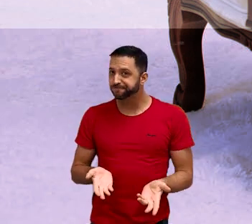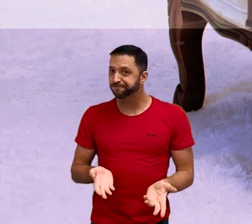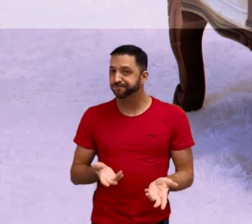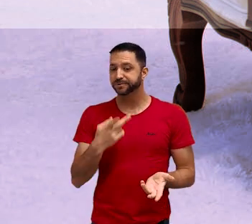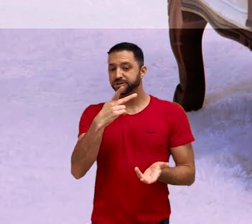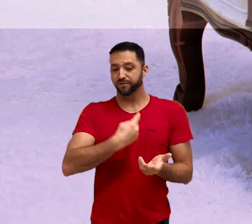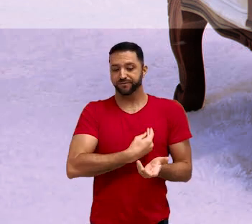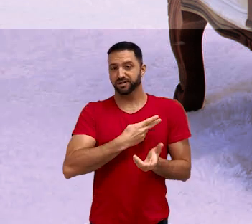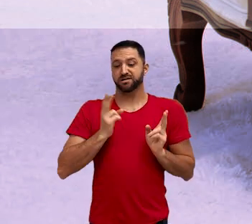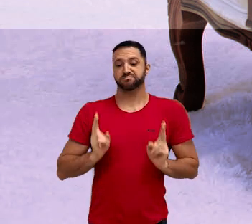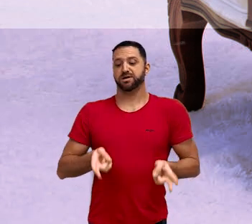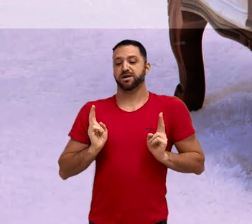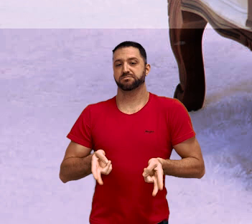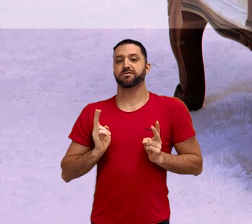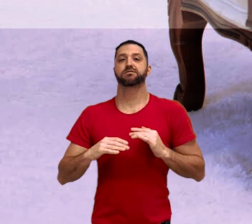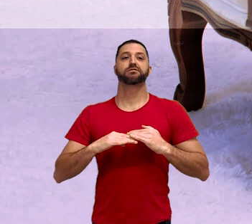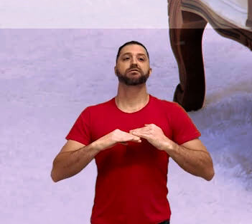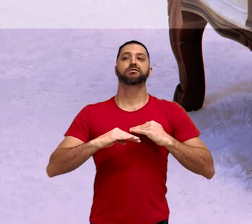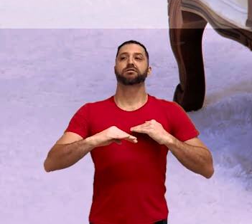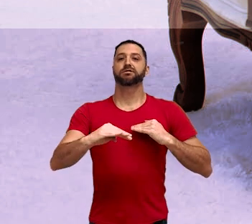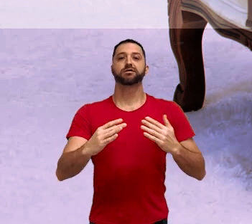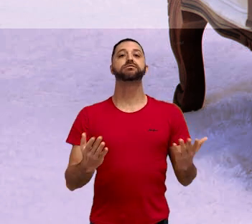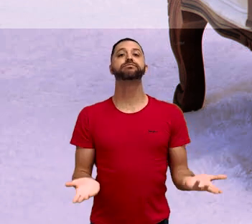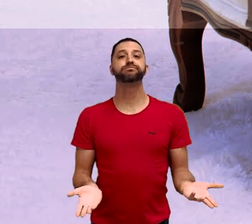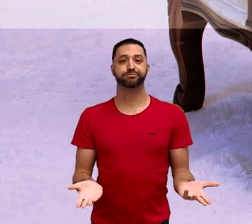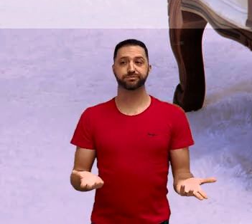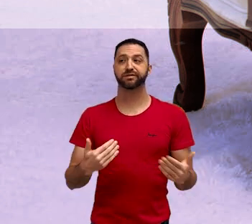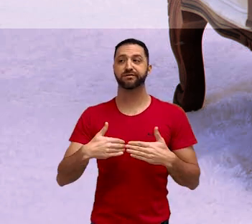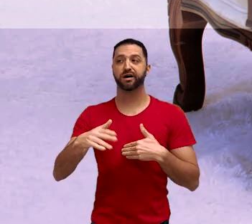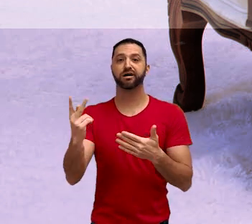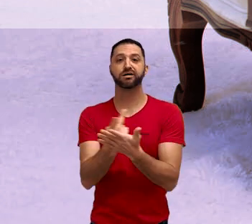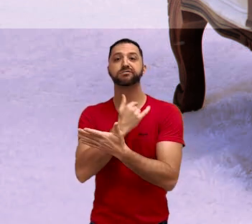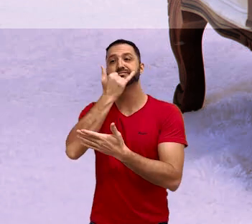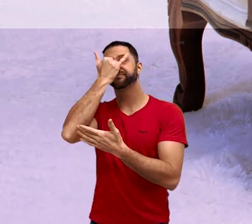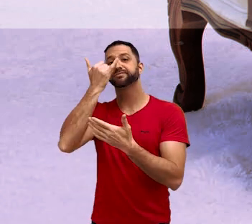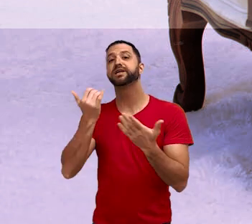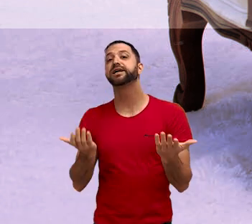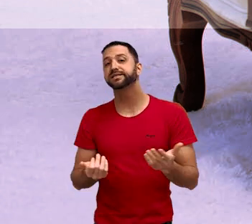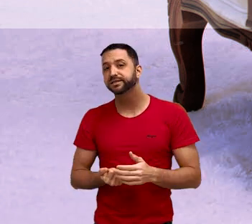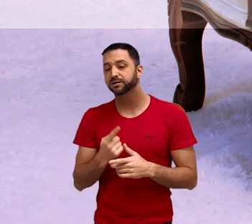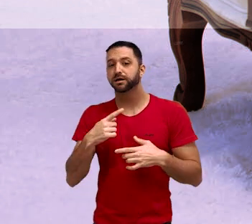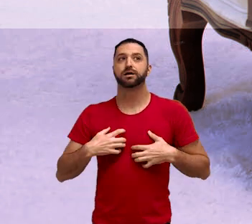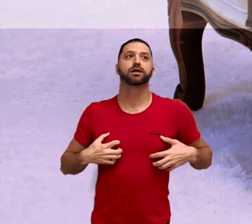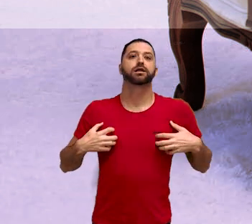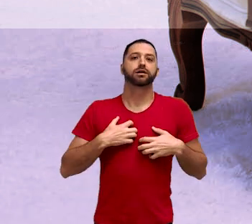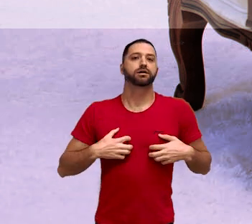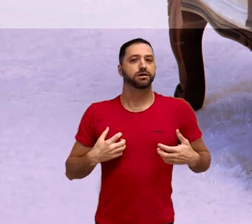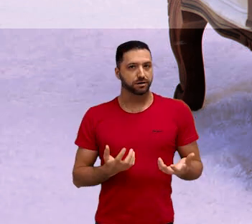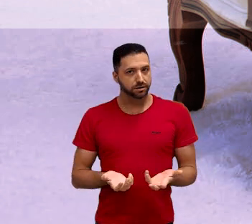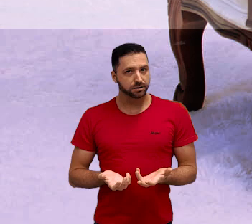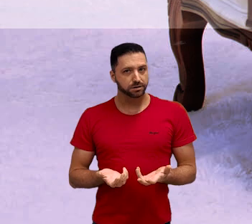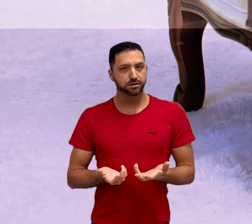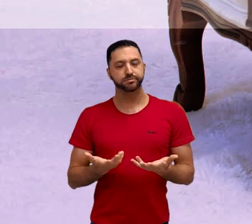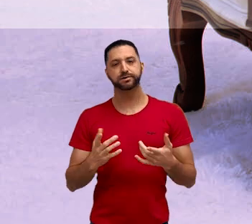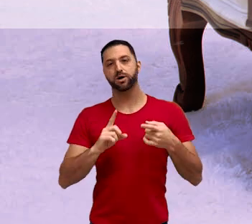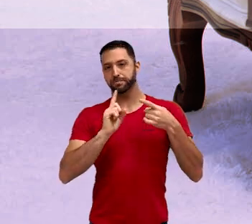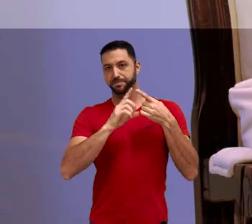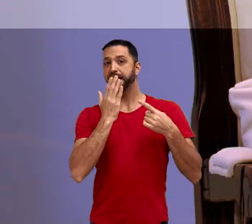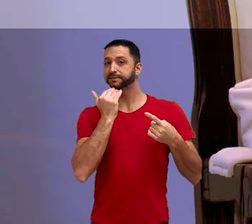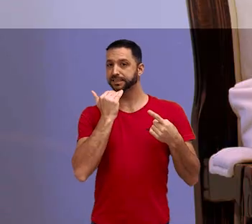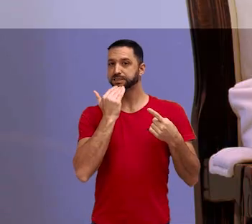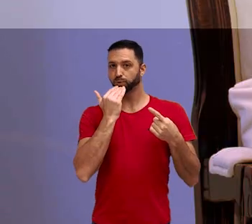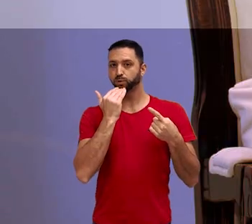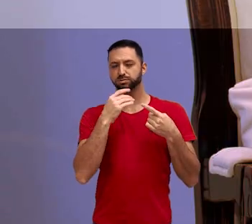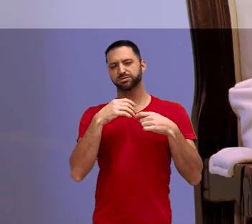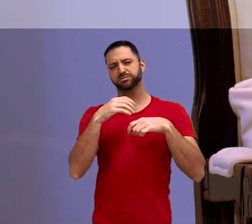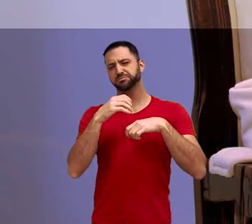porque muitas vezes você está fazendo da mesma maneira, que é a insistência, e o que você quer não acontece, e aí você fica ansiosa.